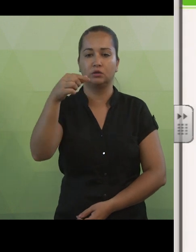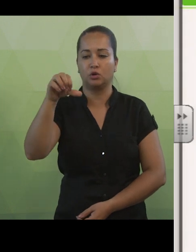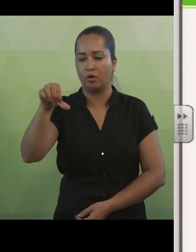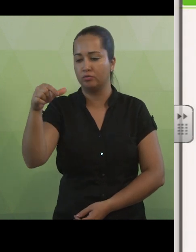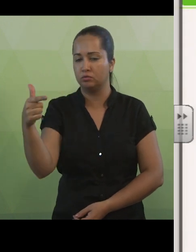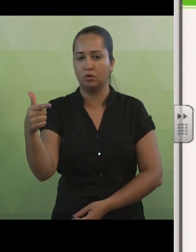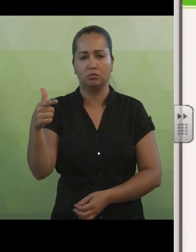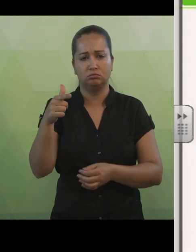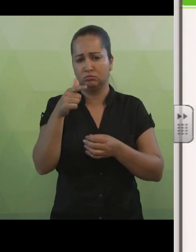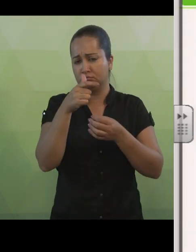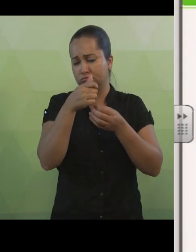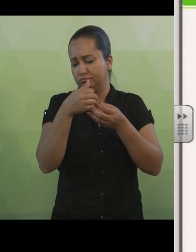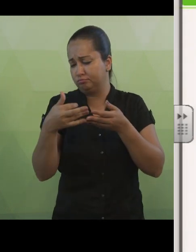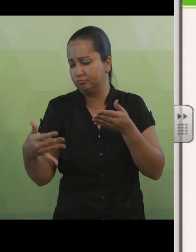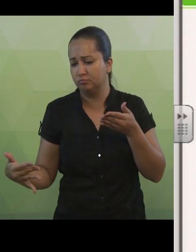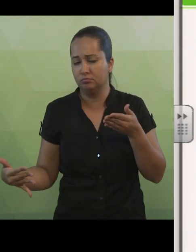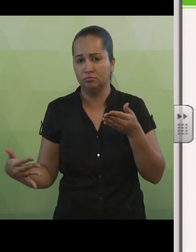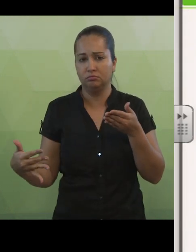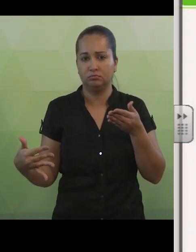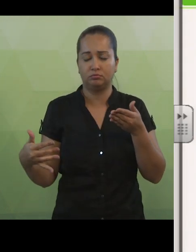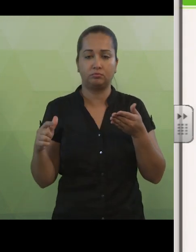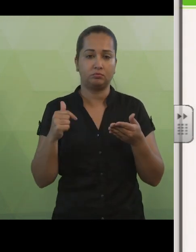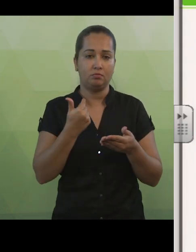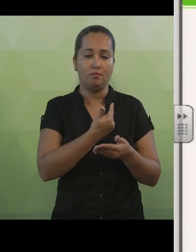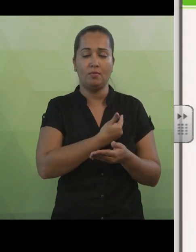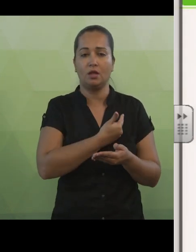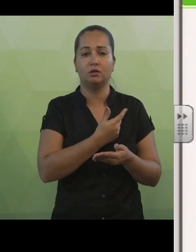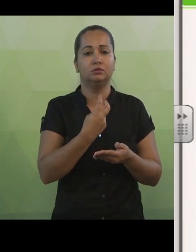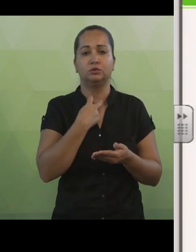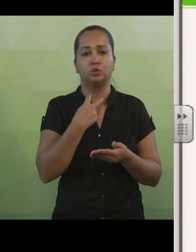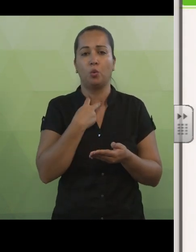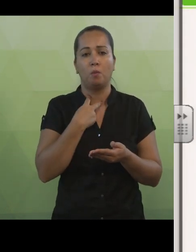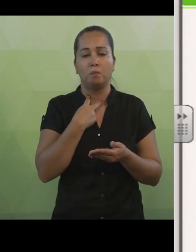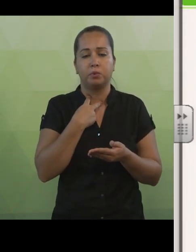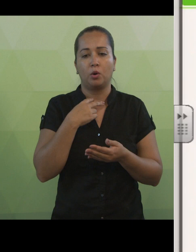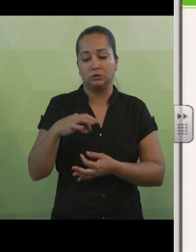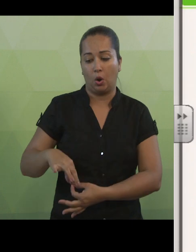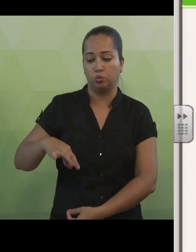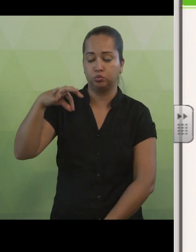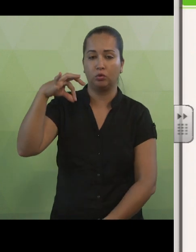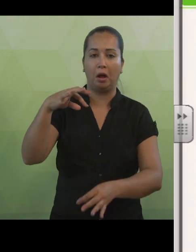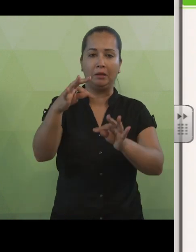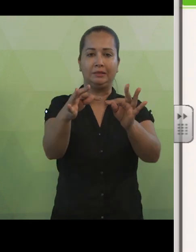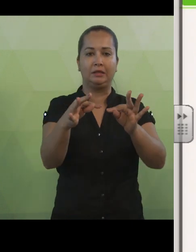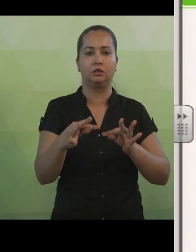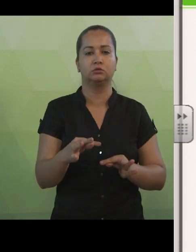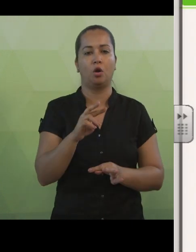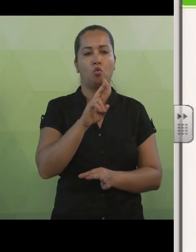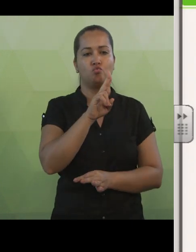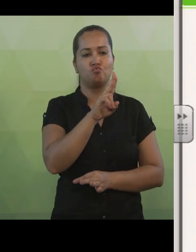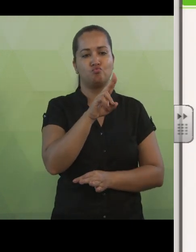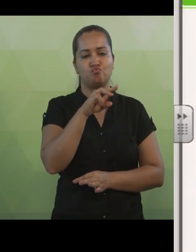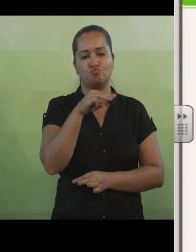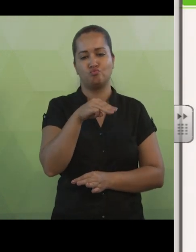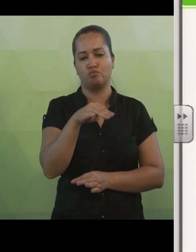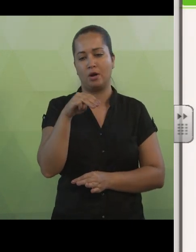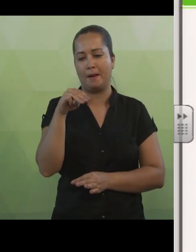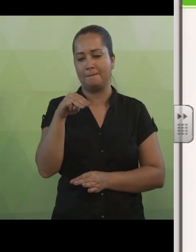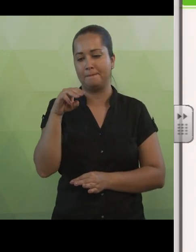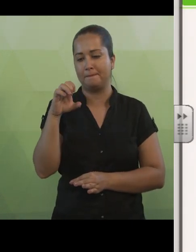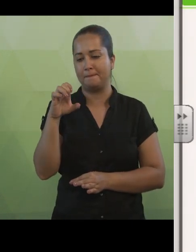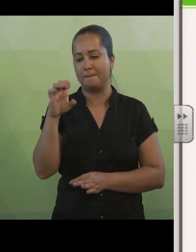0,92 e por aí vai. Nós não podemos expressar a altura de uma pessoa através de um texto. 1